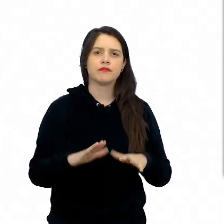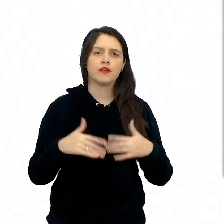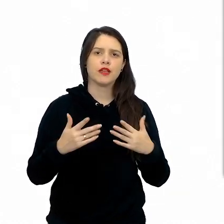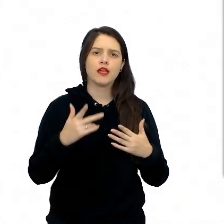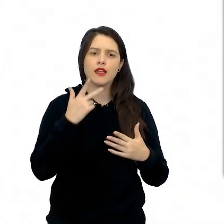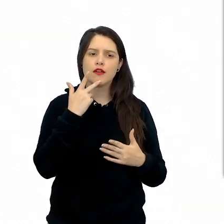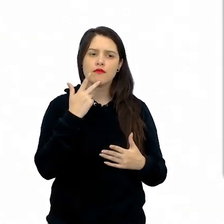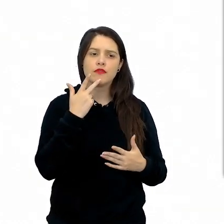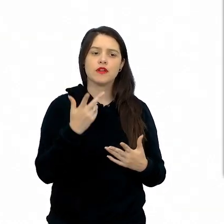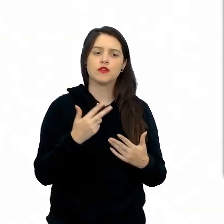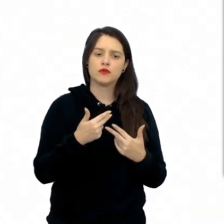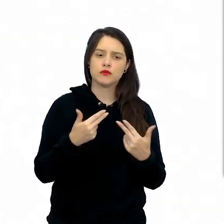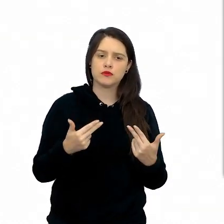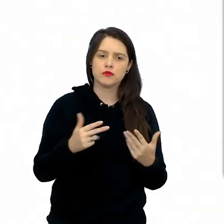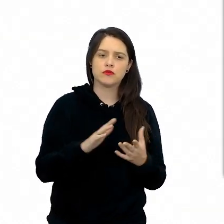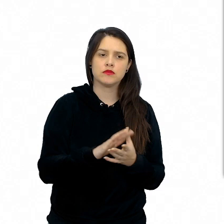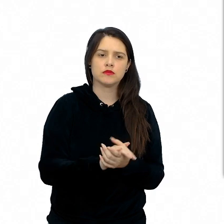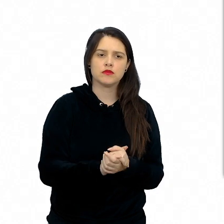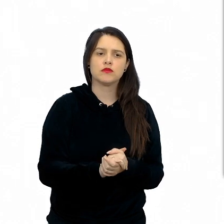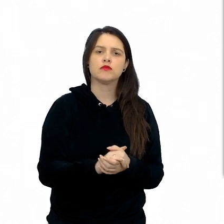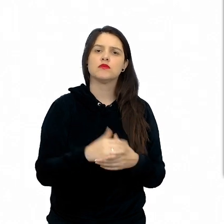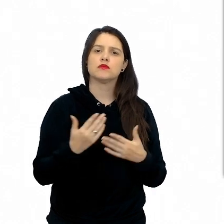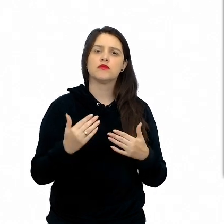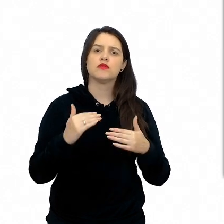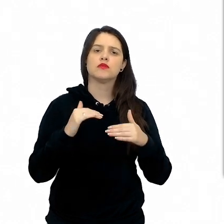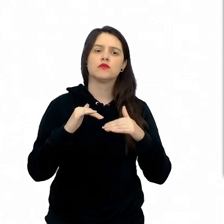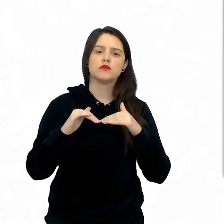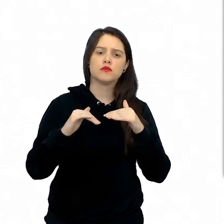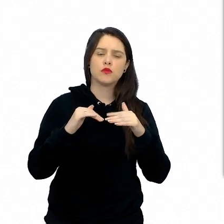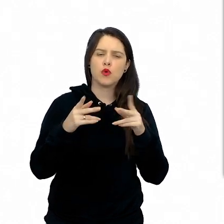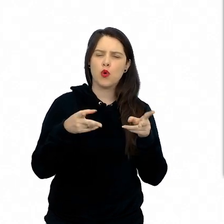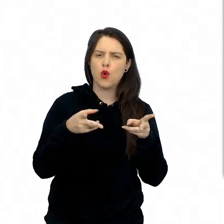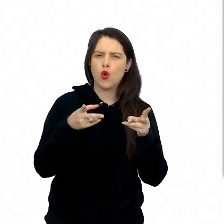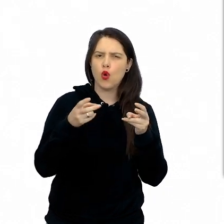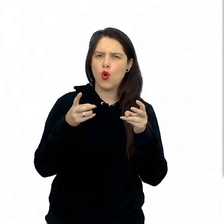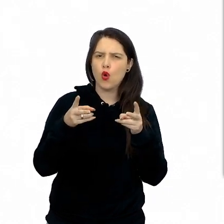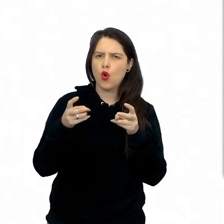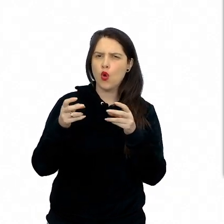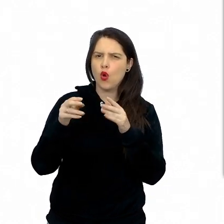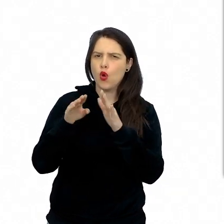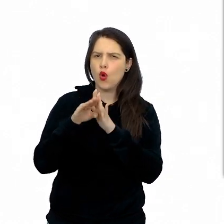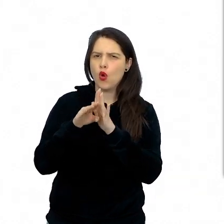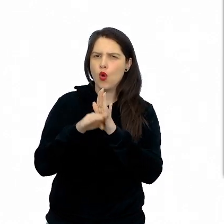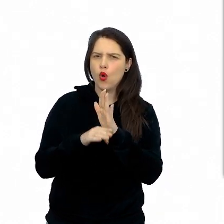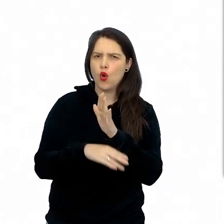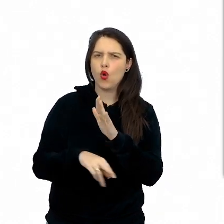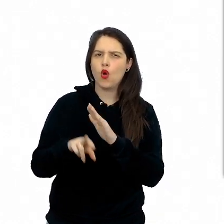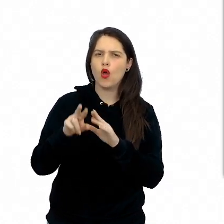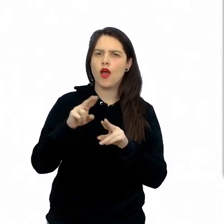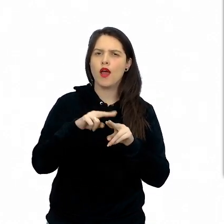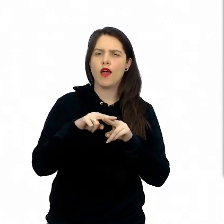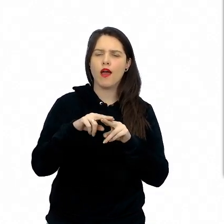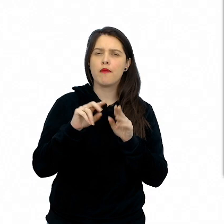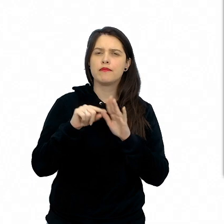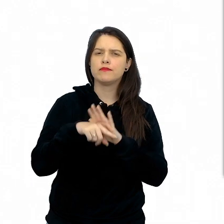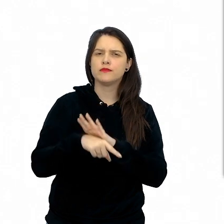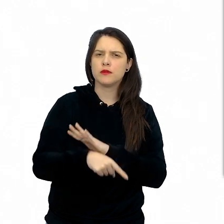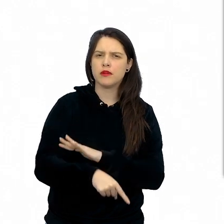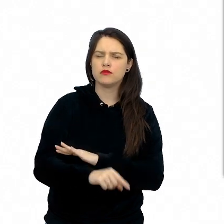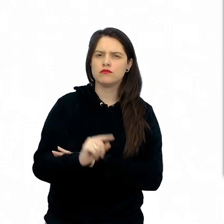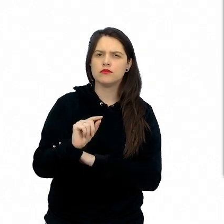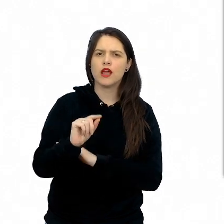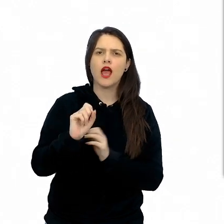Falaremos agora os momentos que perpassam a formação do Programa de Recuperação e Aprofundamento